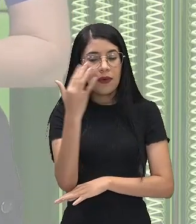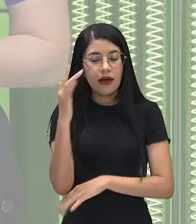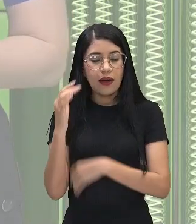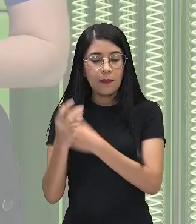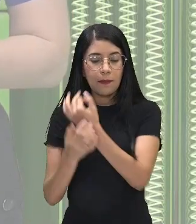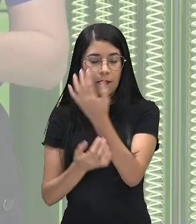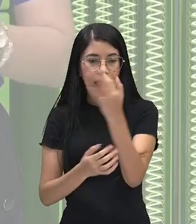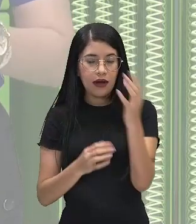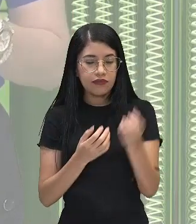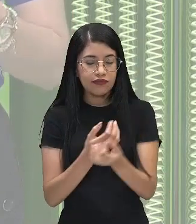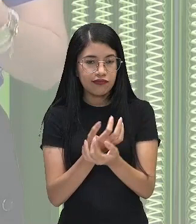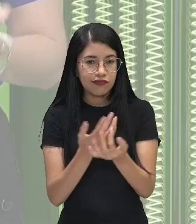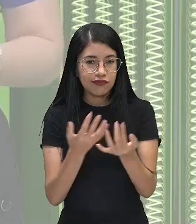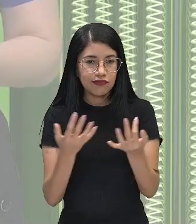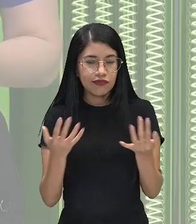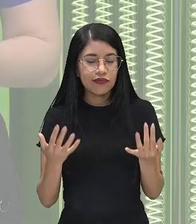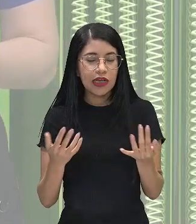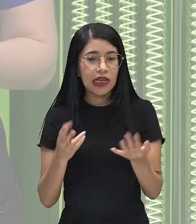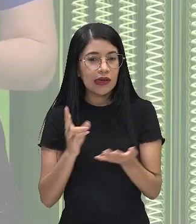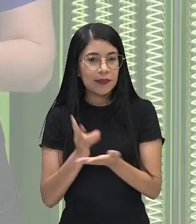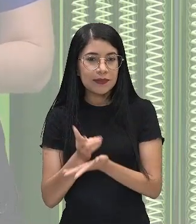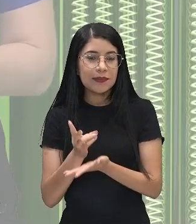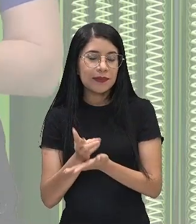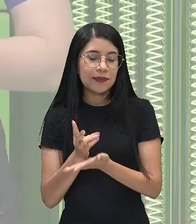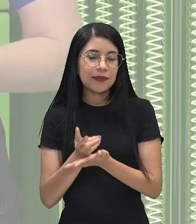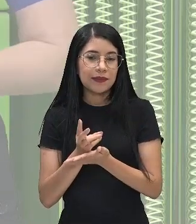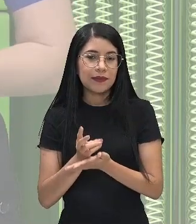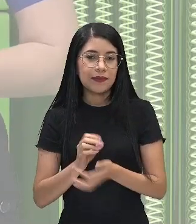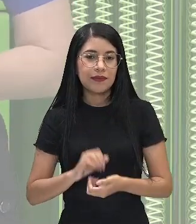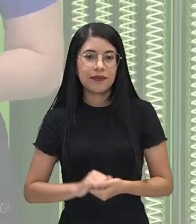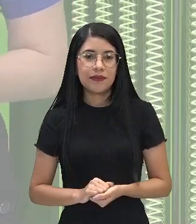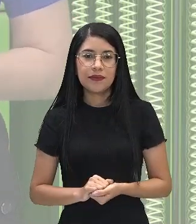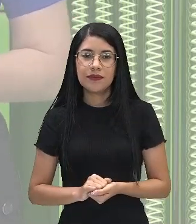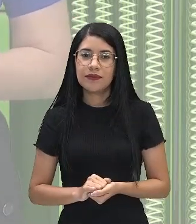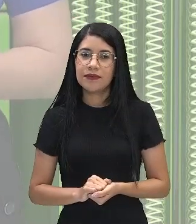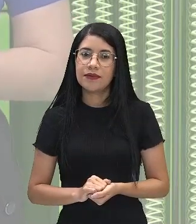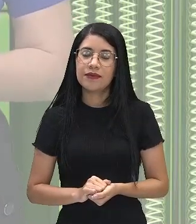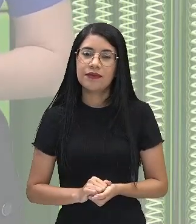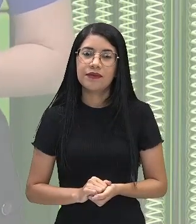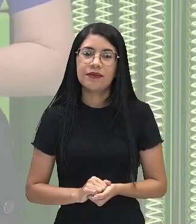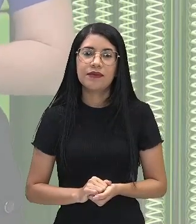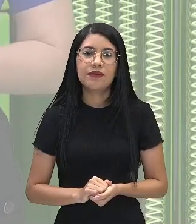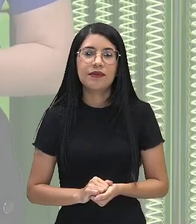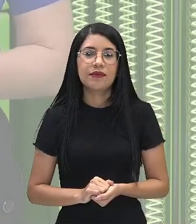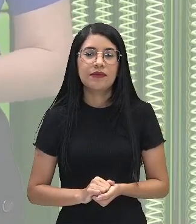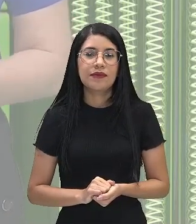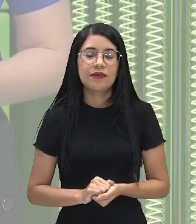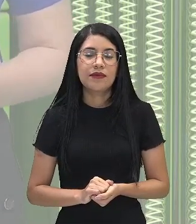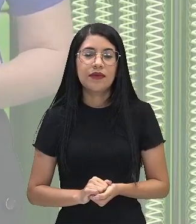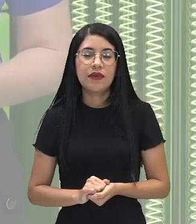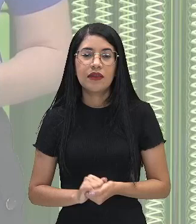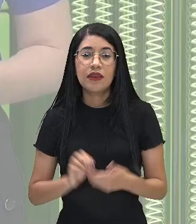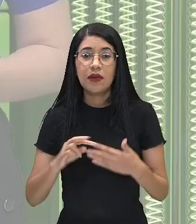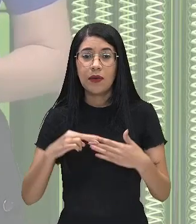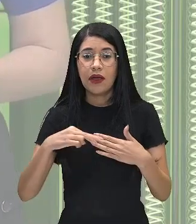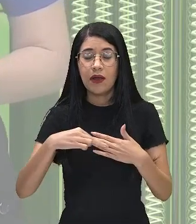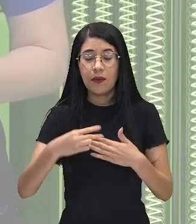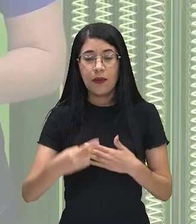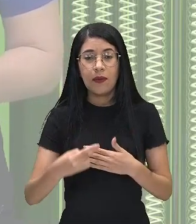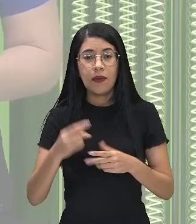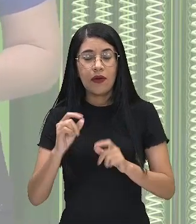aconteciam, eram mais frequentes, certo? E por conta disso, nós tivemos uma